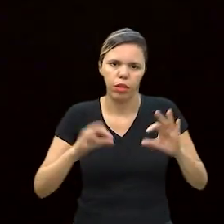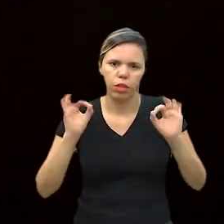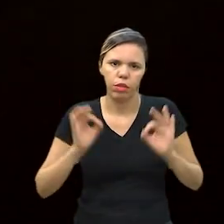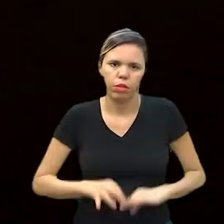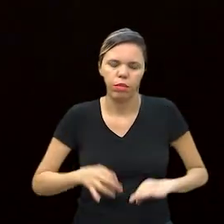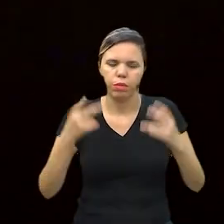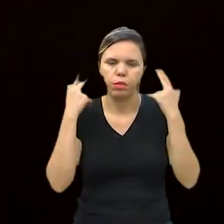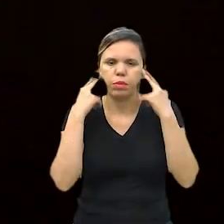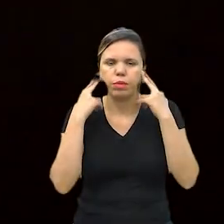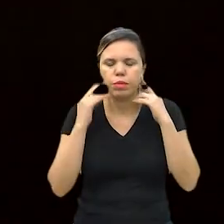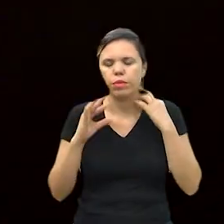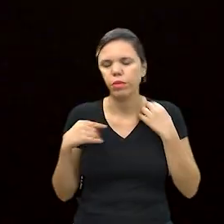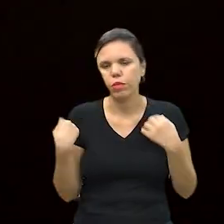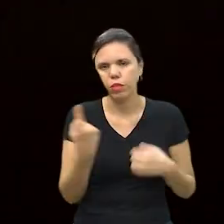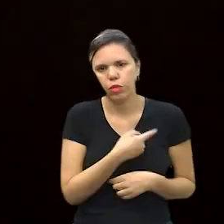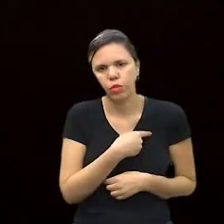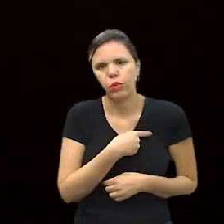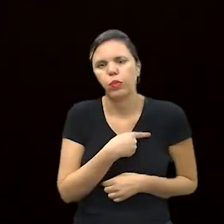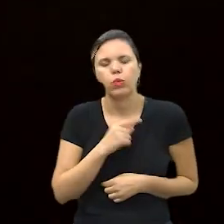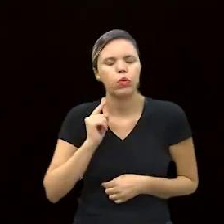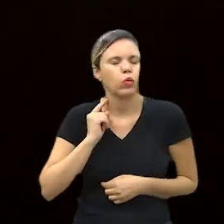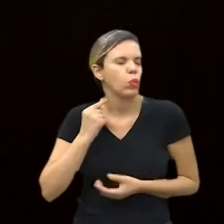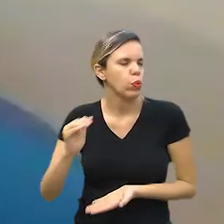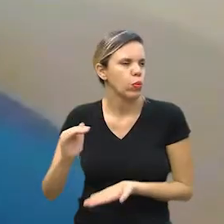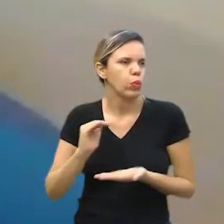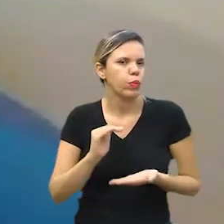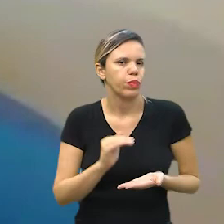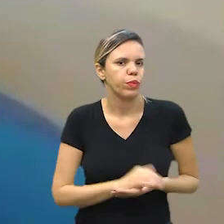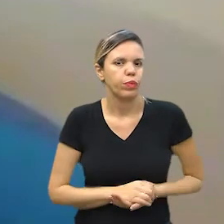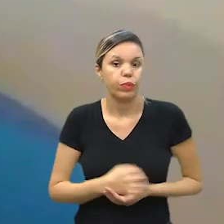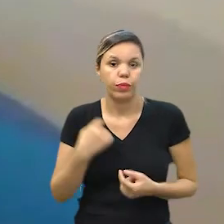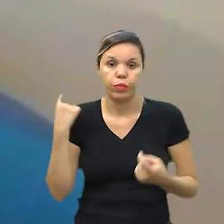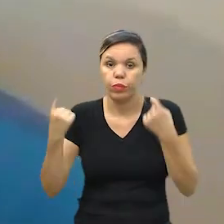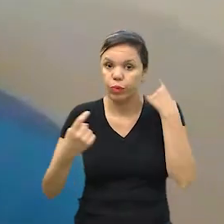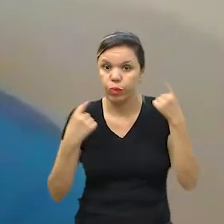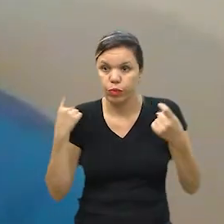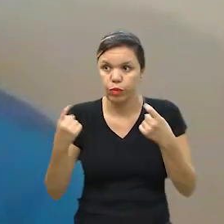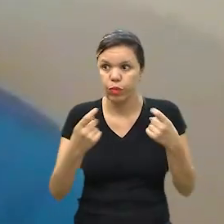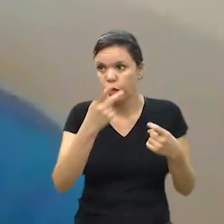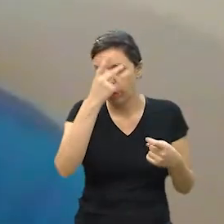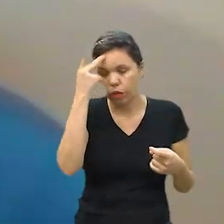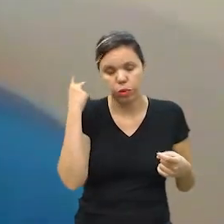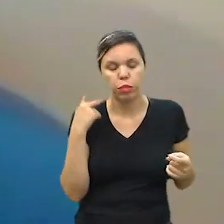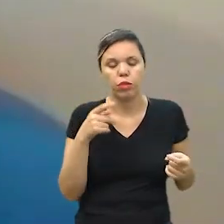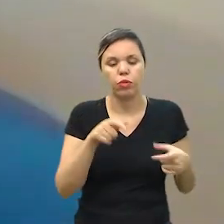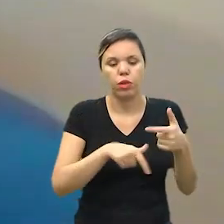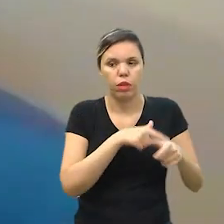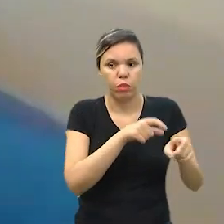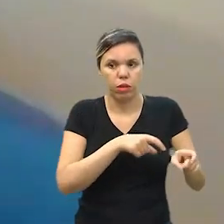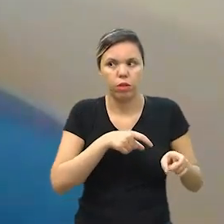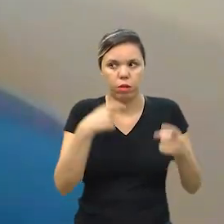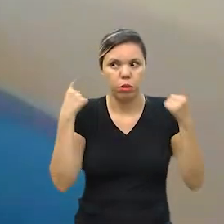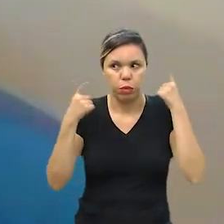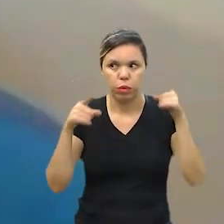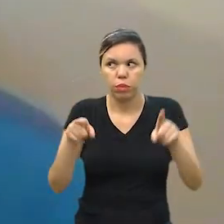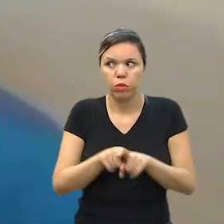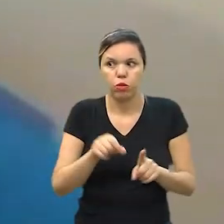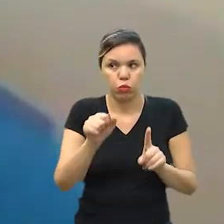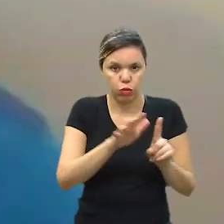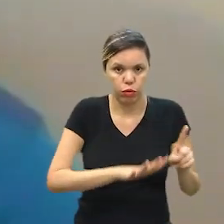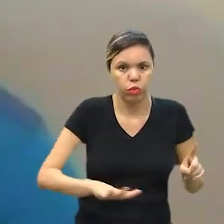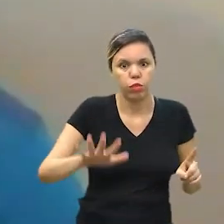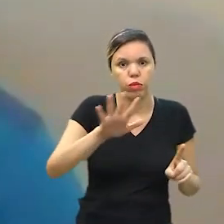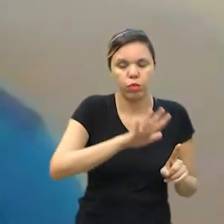maneira orgânica todos os nossos resíduos. Então, assim, preocupar com o homem no campo é preocupar também com o homem